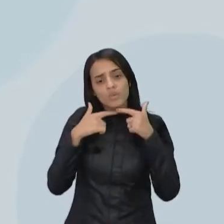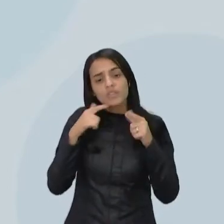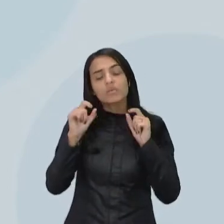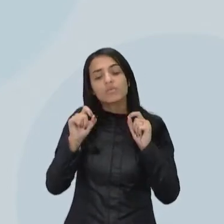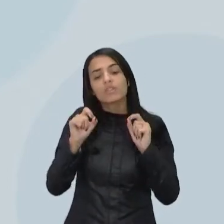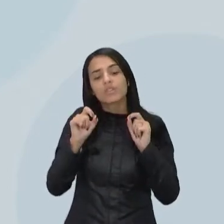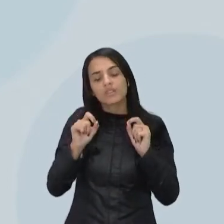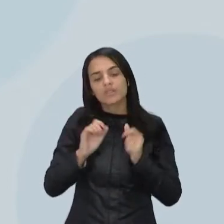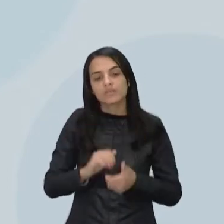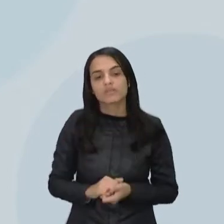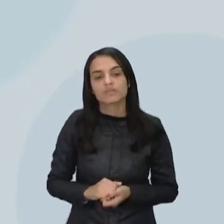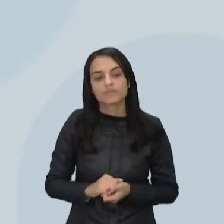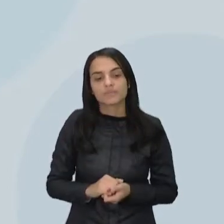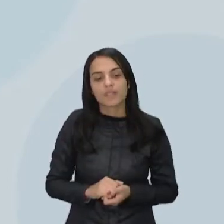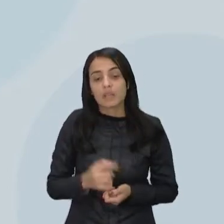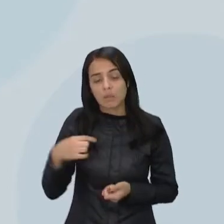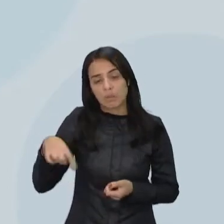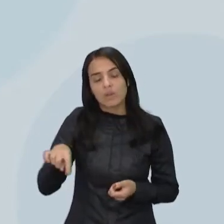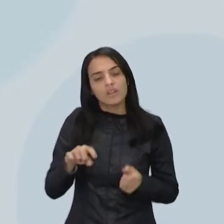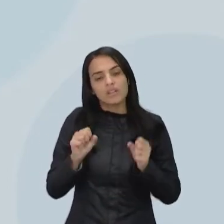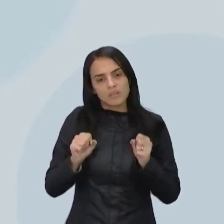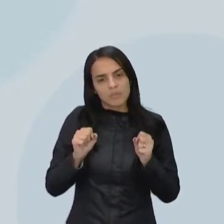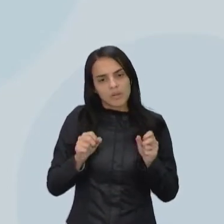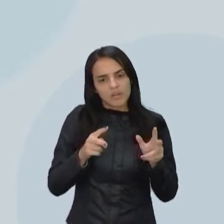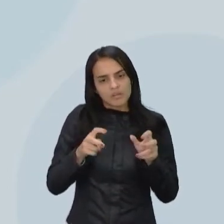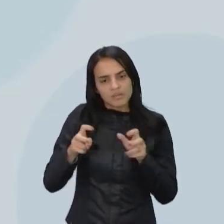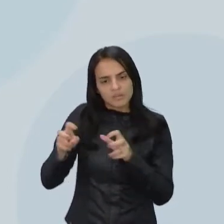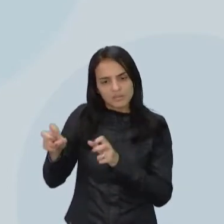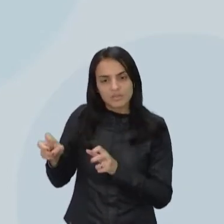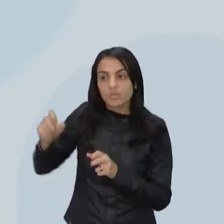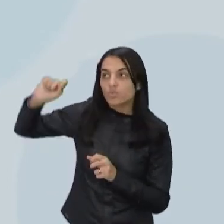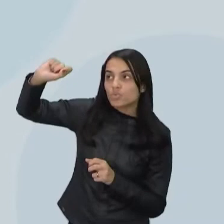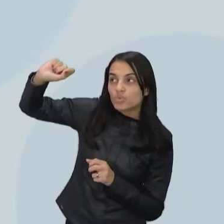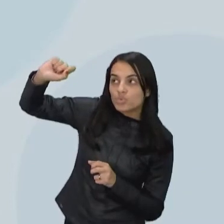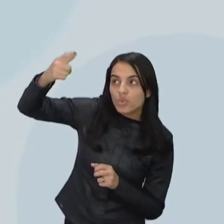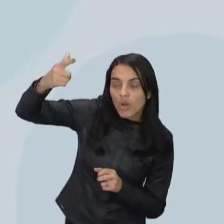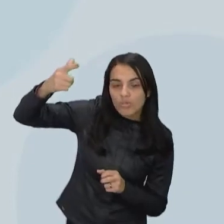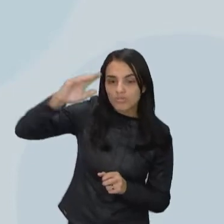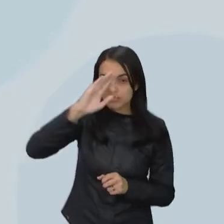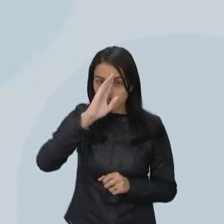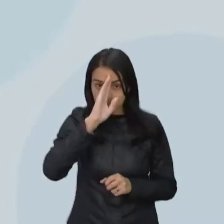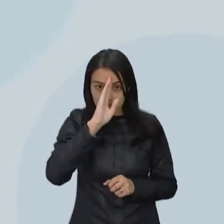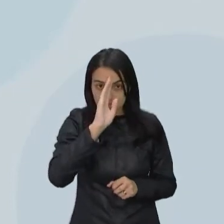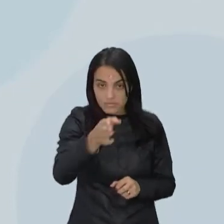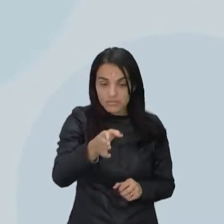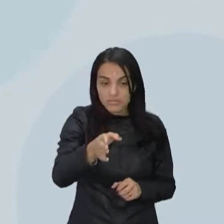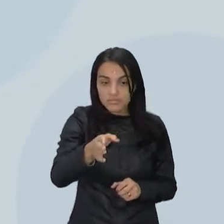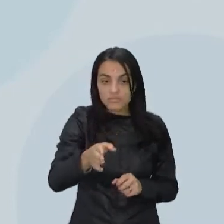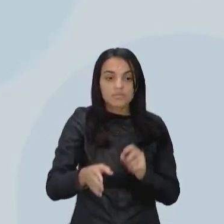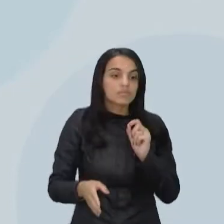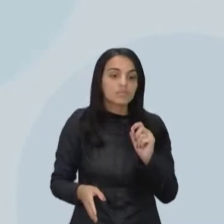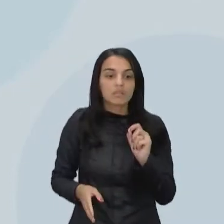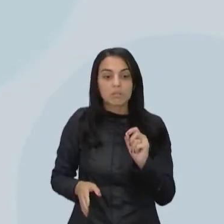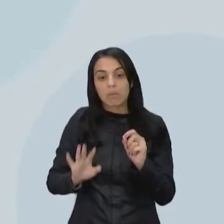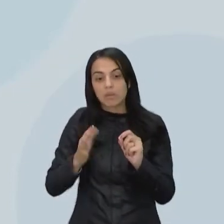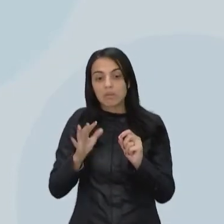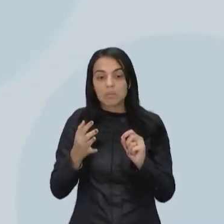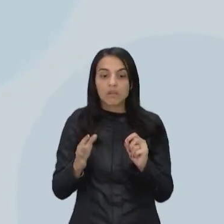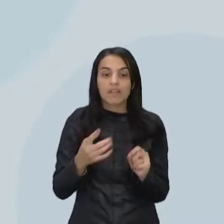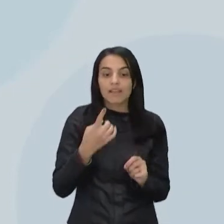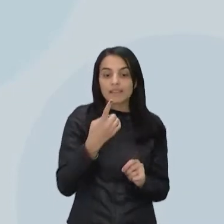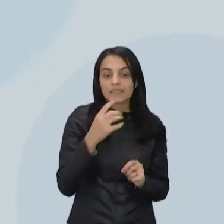o seguinte: podemos considerar que a irradiação solar direta, em torno de 100